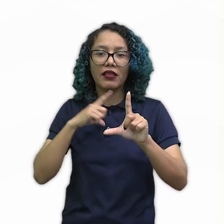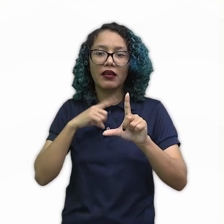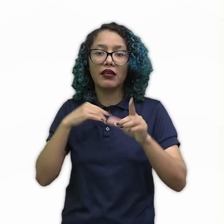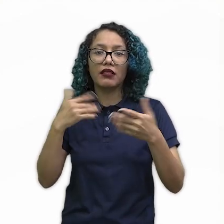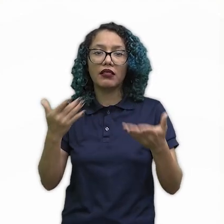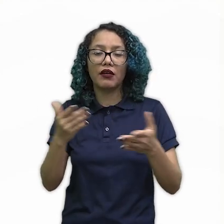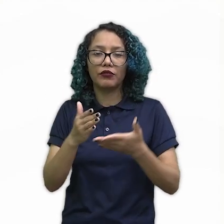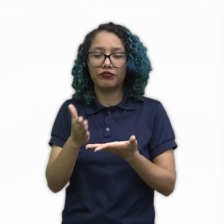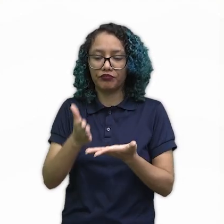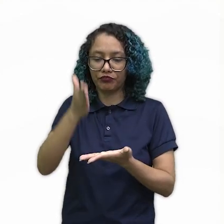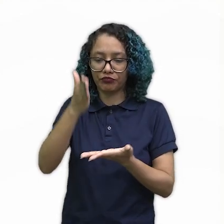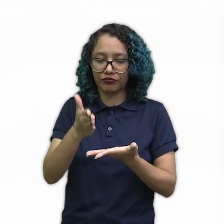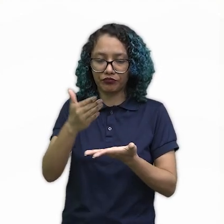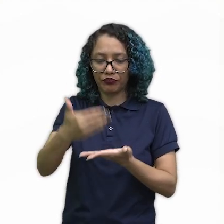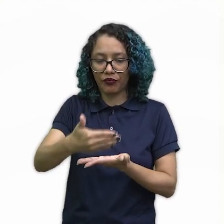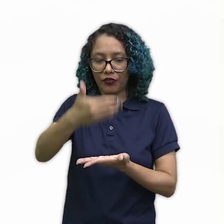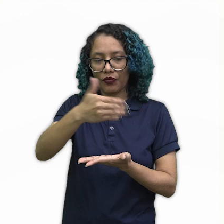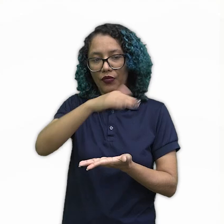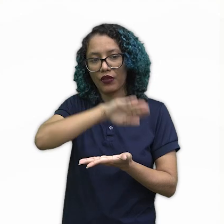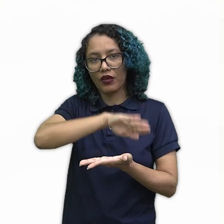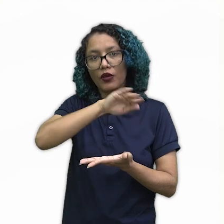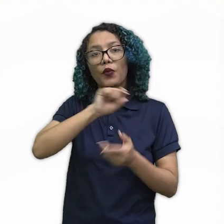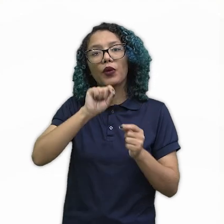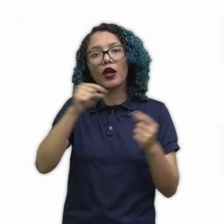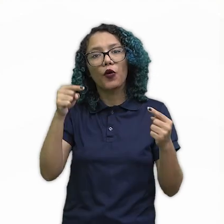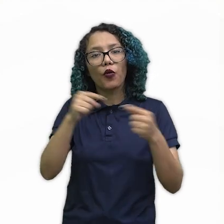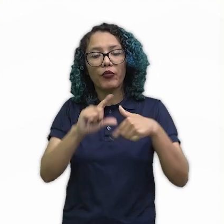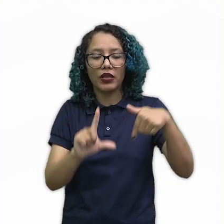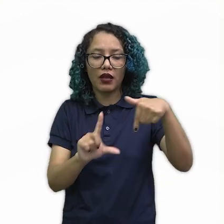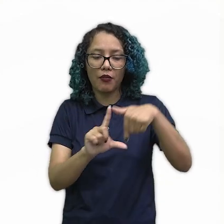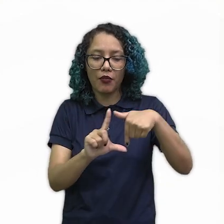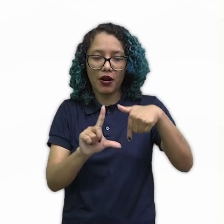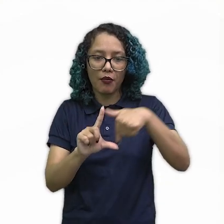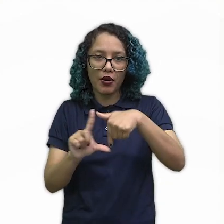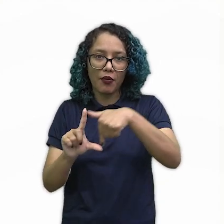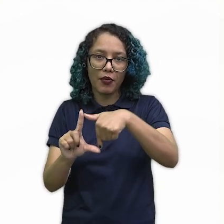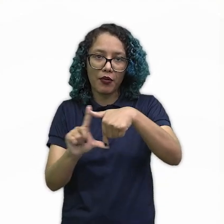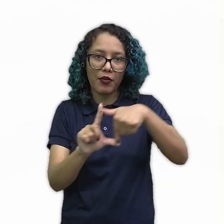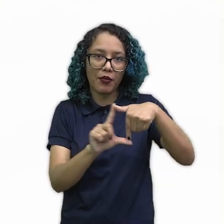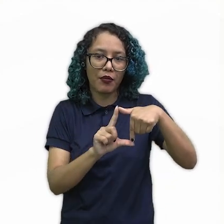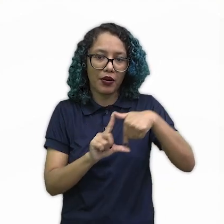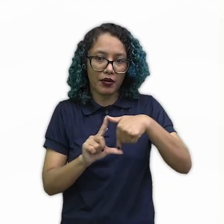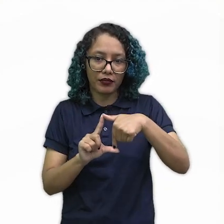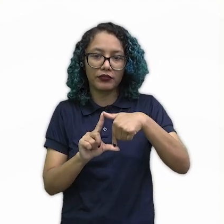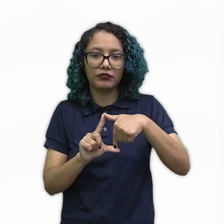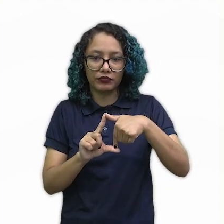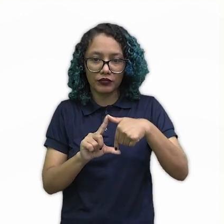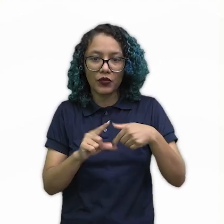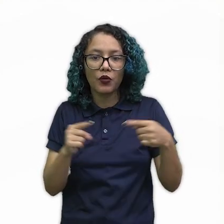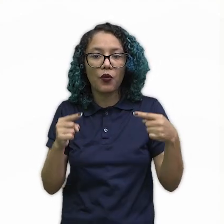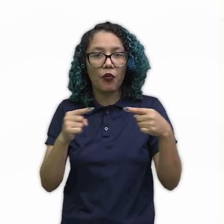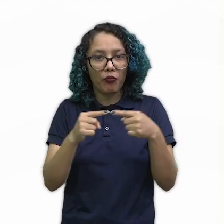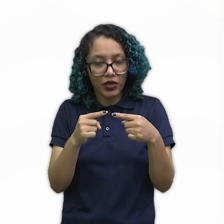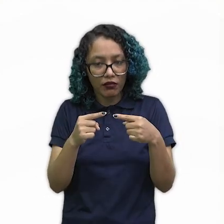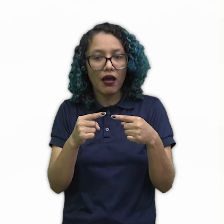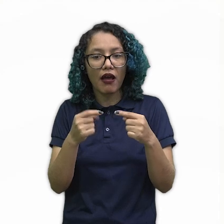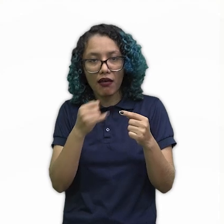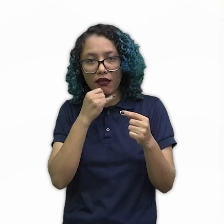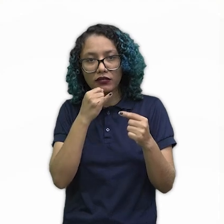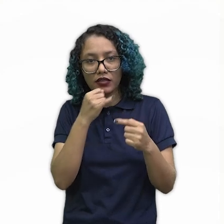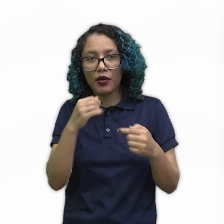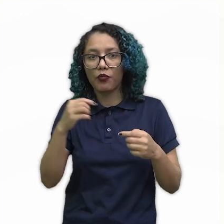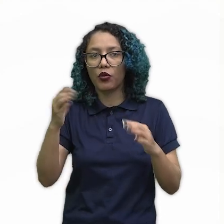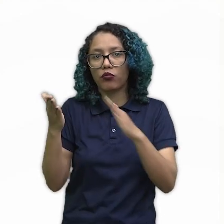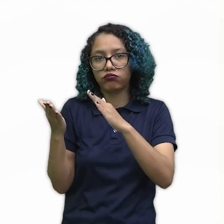as faces laterais são o quê? São retângulos. E os retângulos são um exemplo de